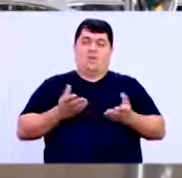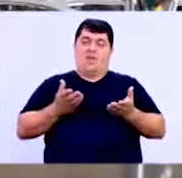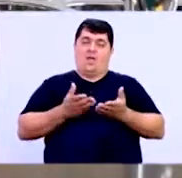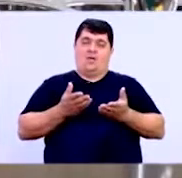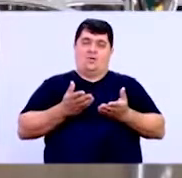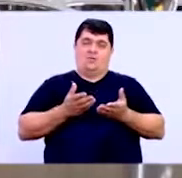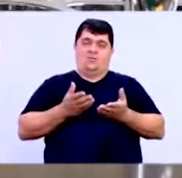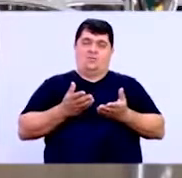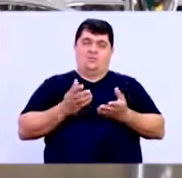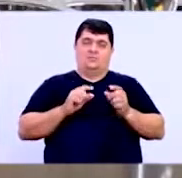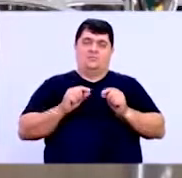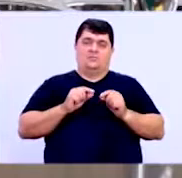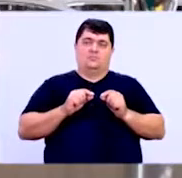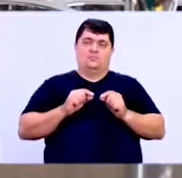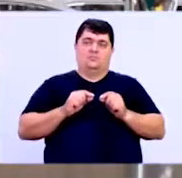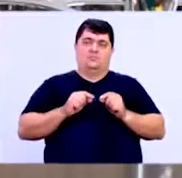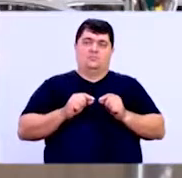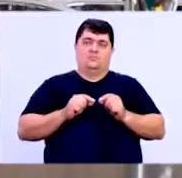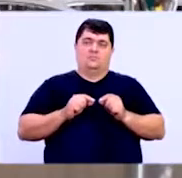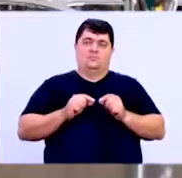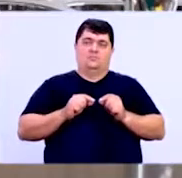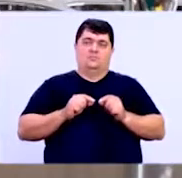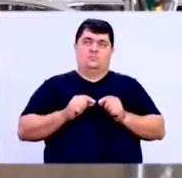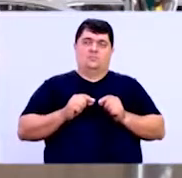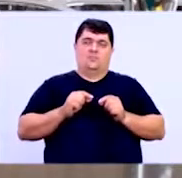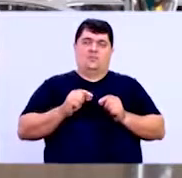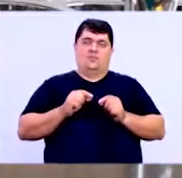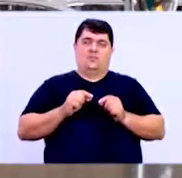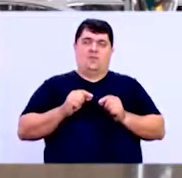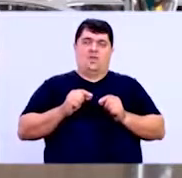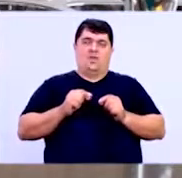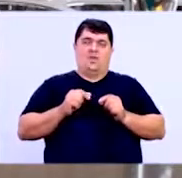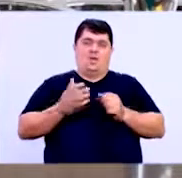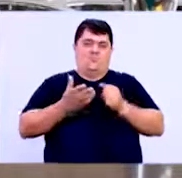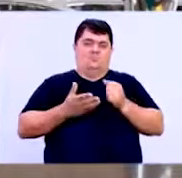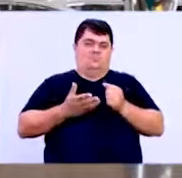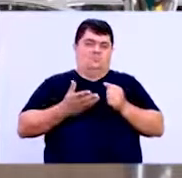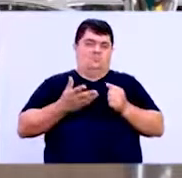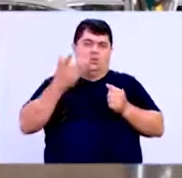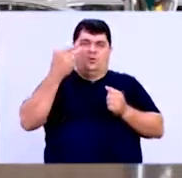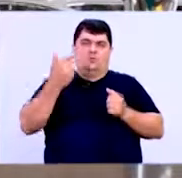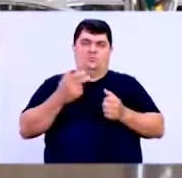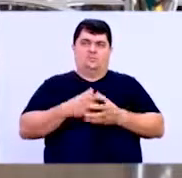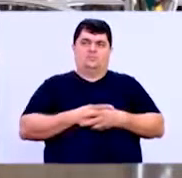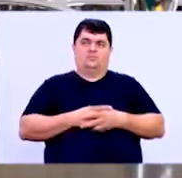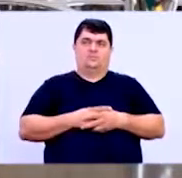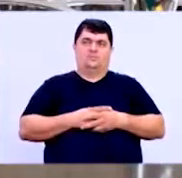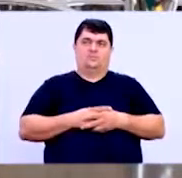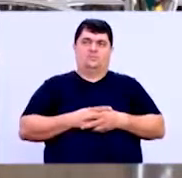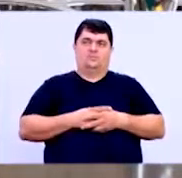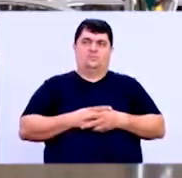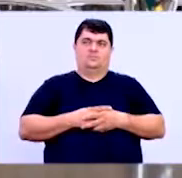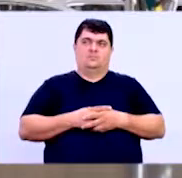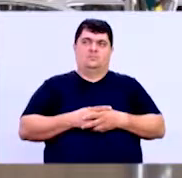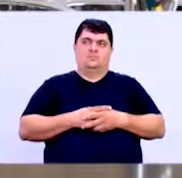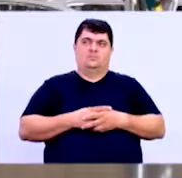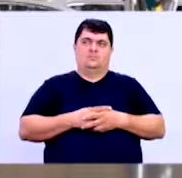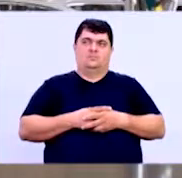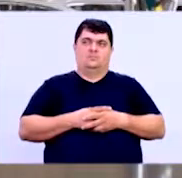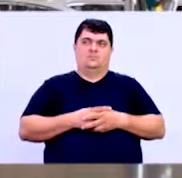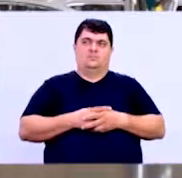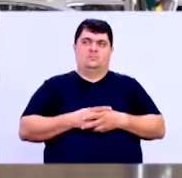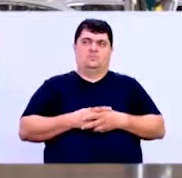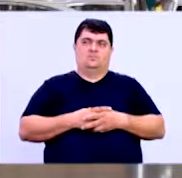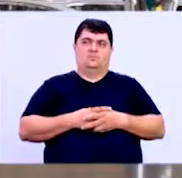agora, essa daqui é a massa base do nosso vatapá, né? A massa, não sei se pode chamar de